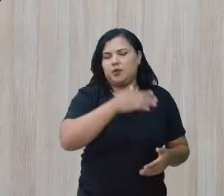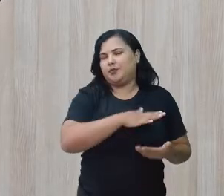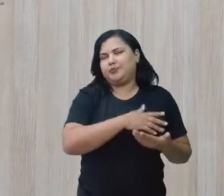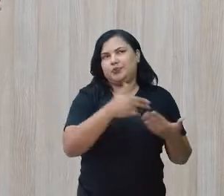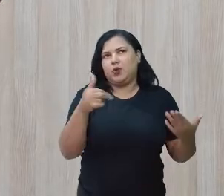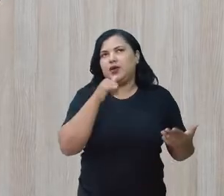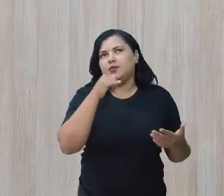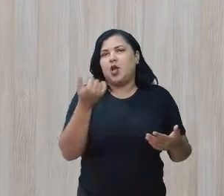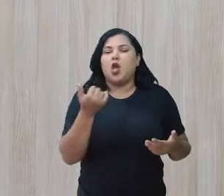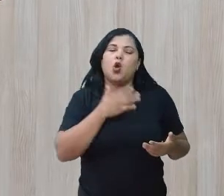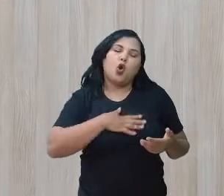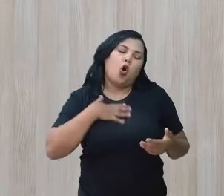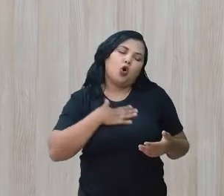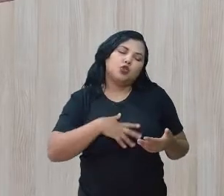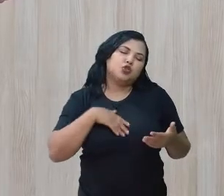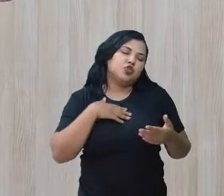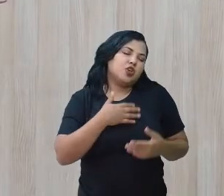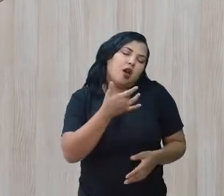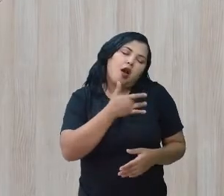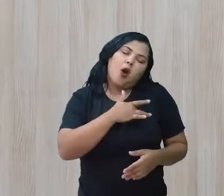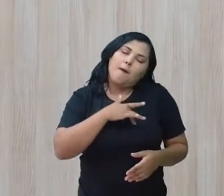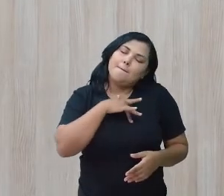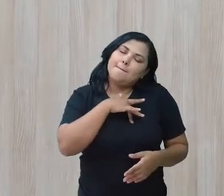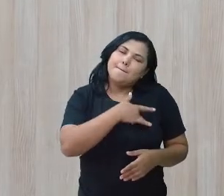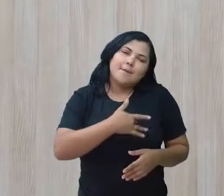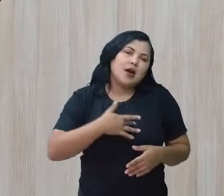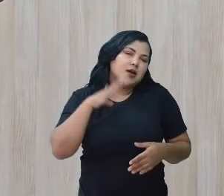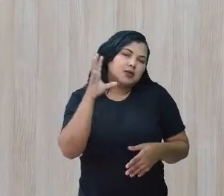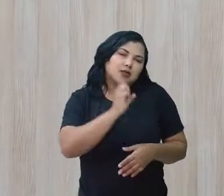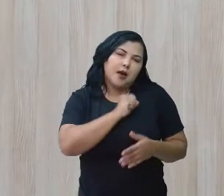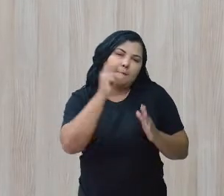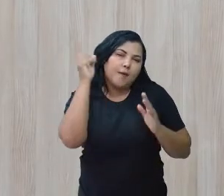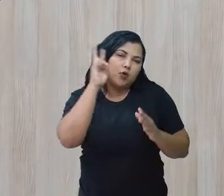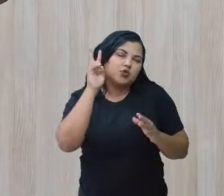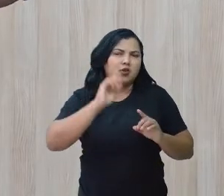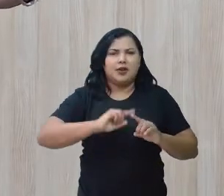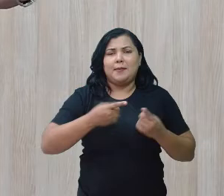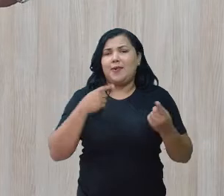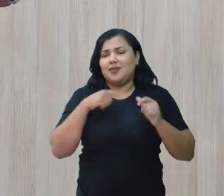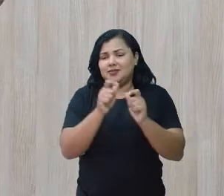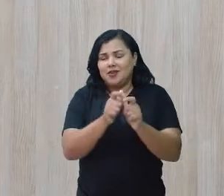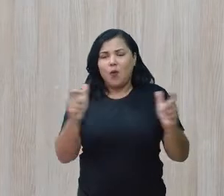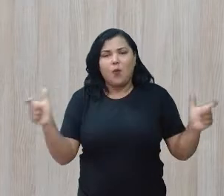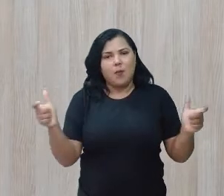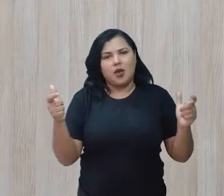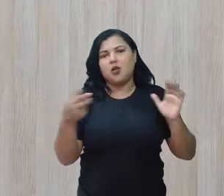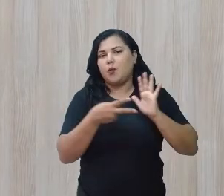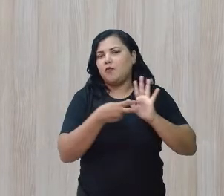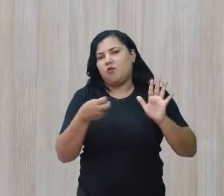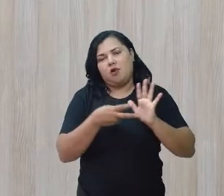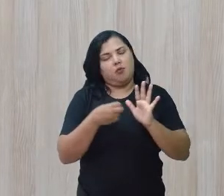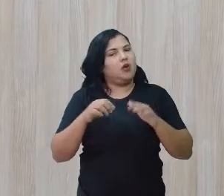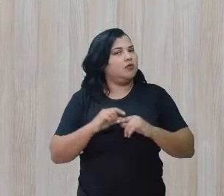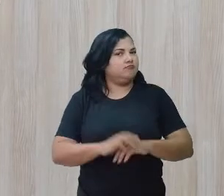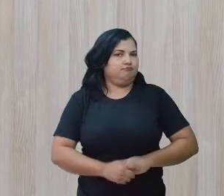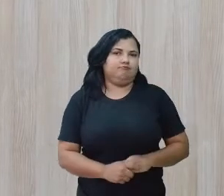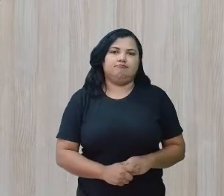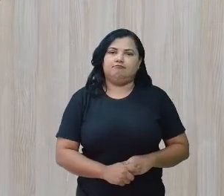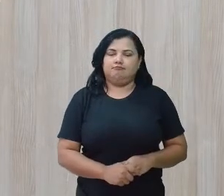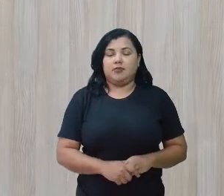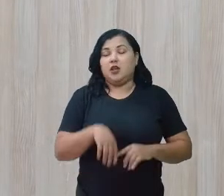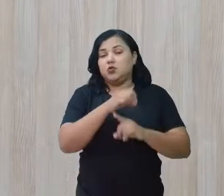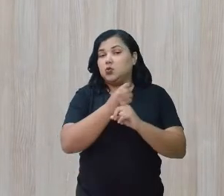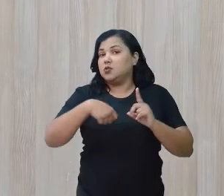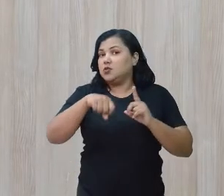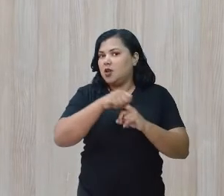romance romântico, eu estou lendo só histórias de amor. Mas isso não amplia o meu repertório social